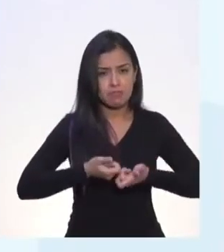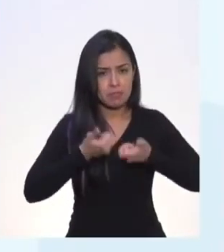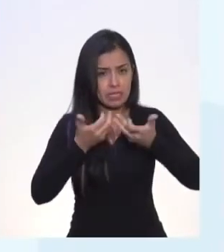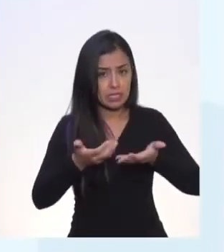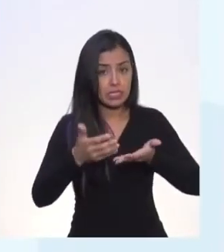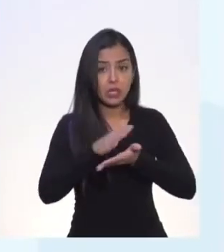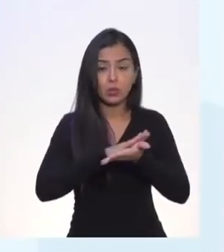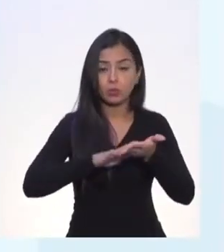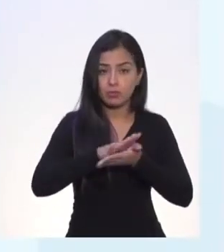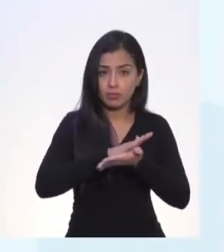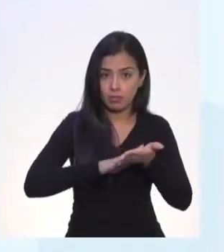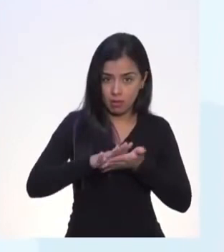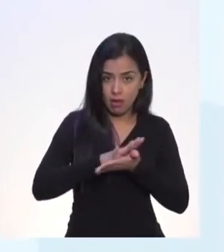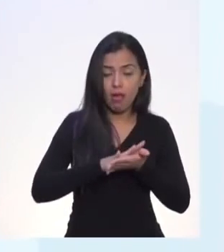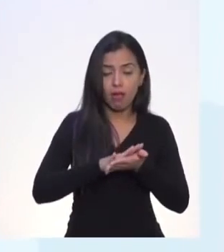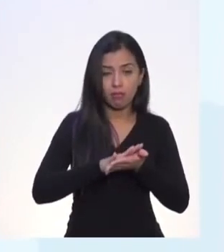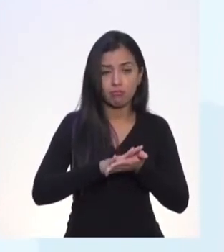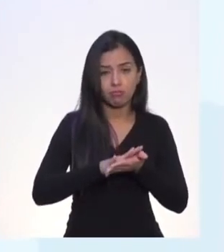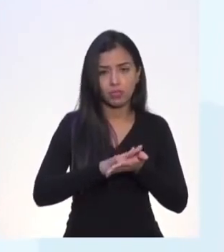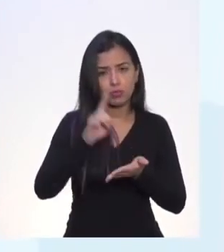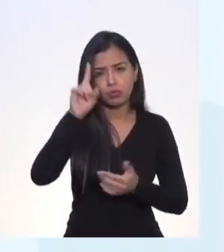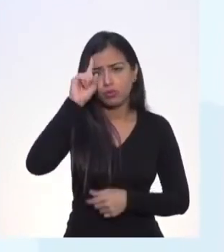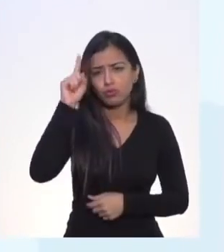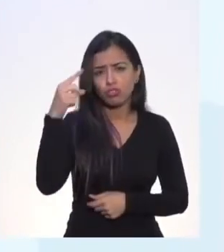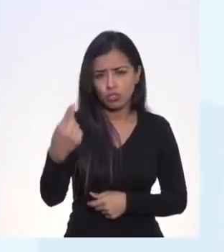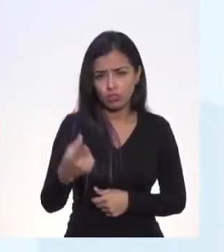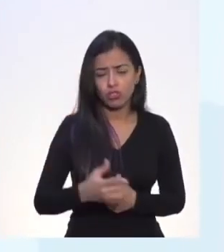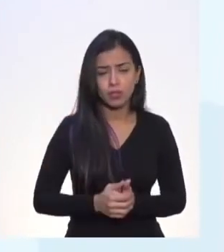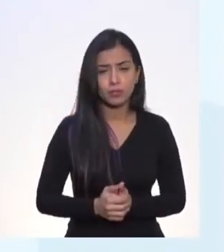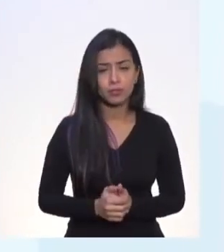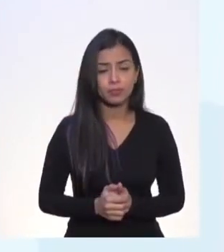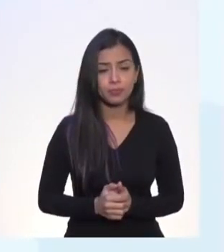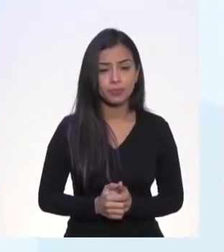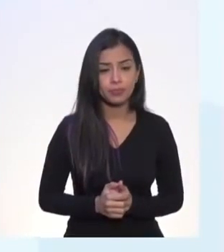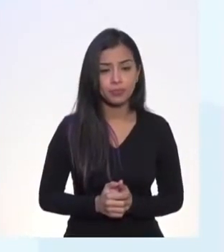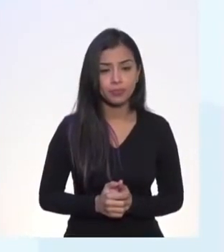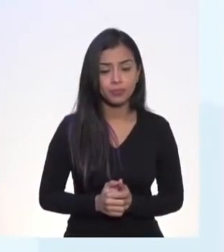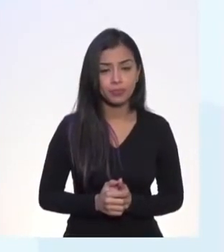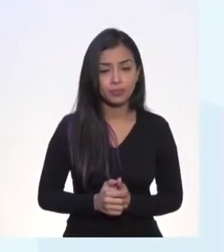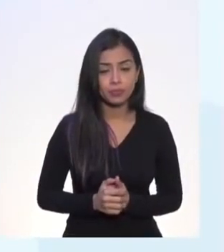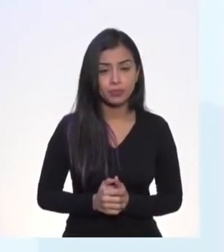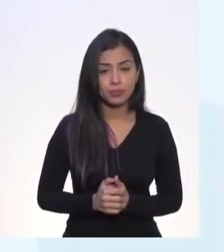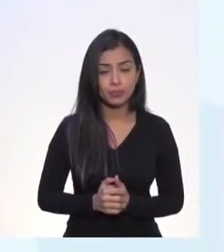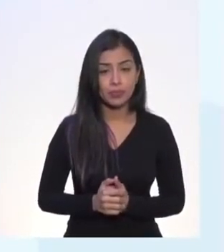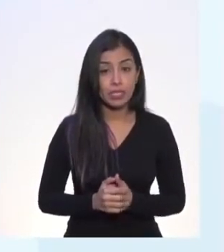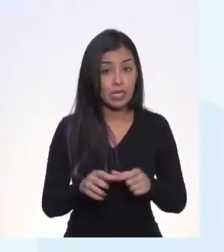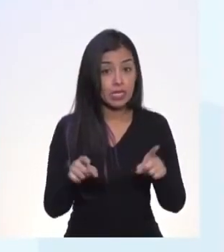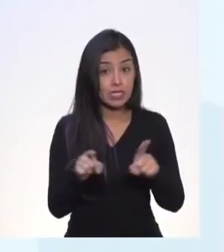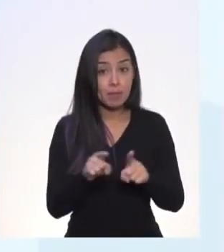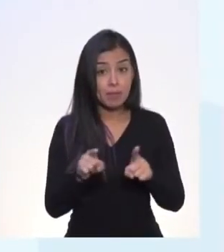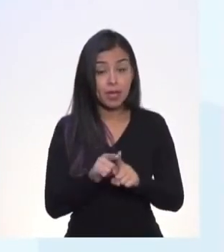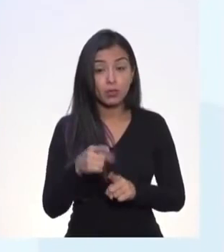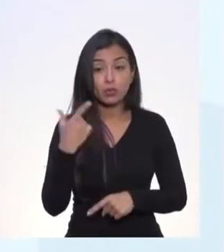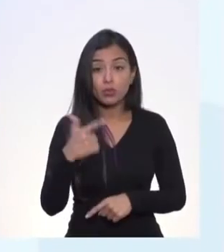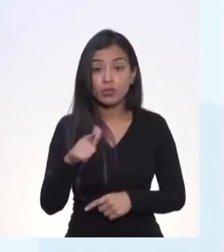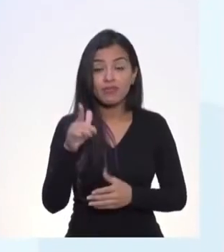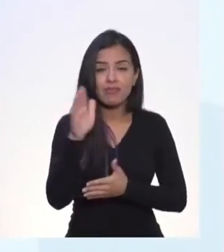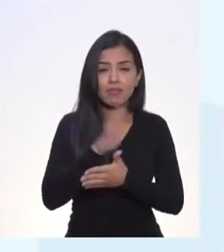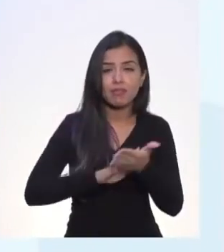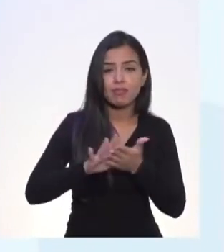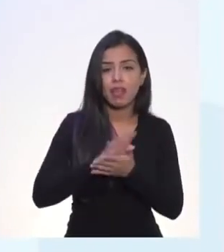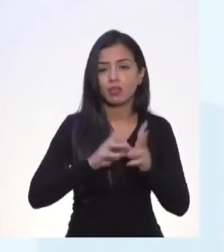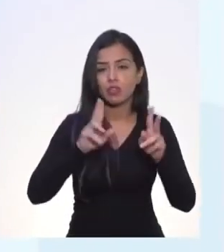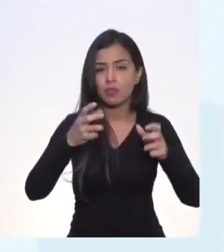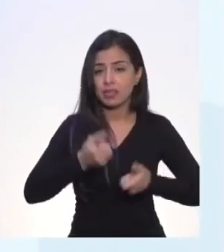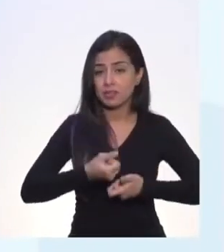expressões comuns no dia a dia, vamos assim dizer. E também não apareceu nenhum tipo de